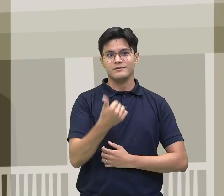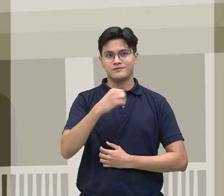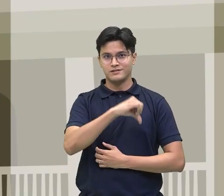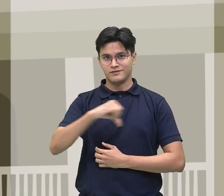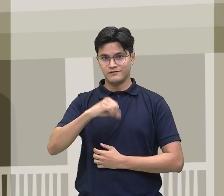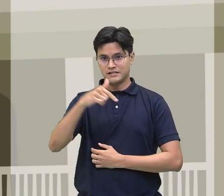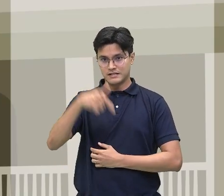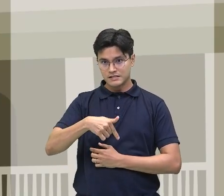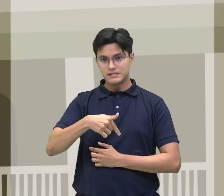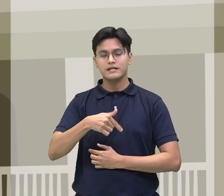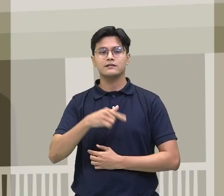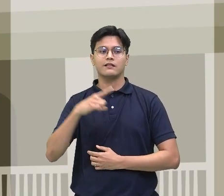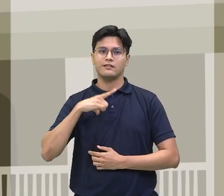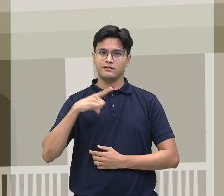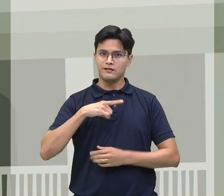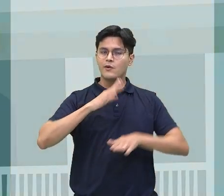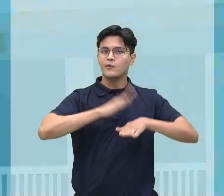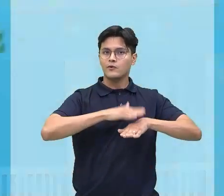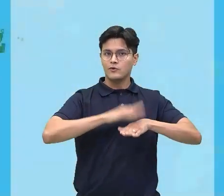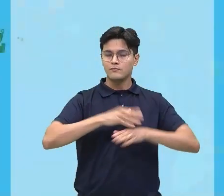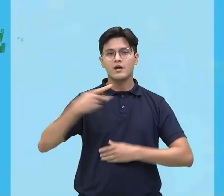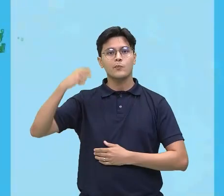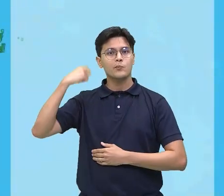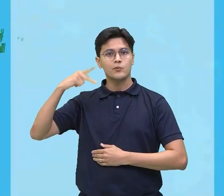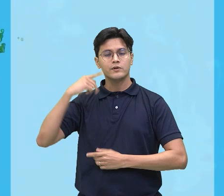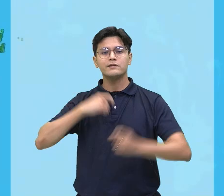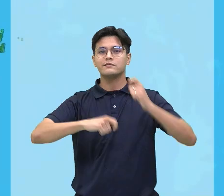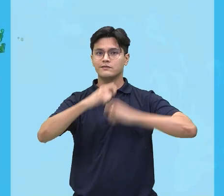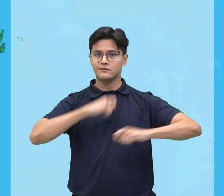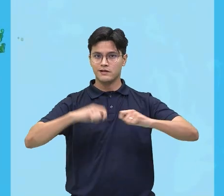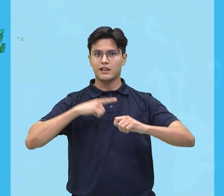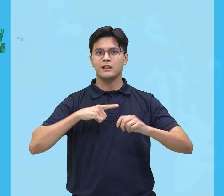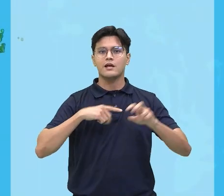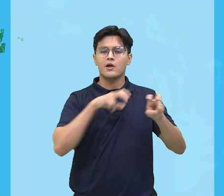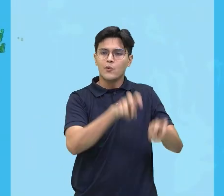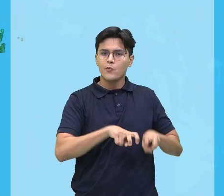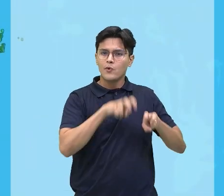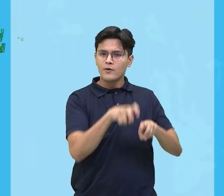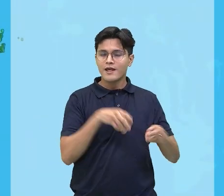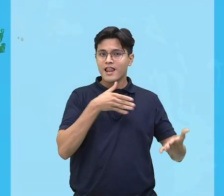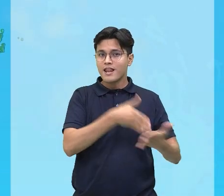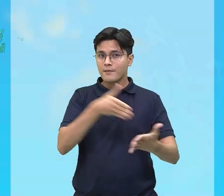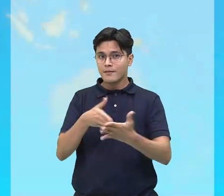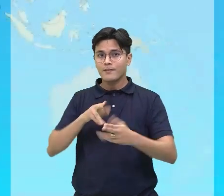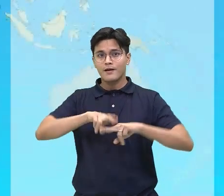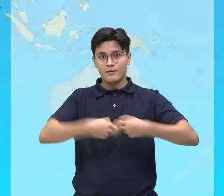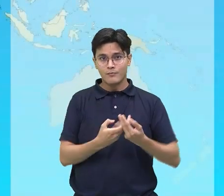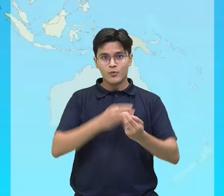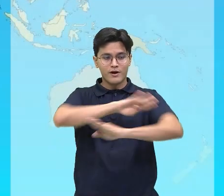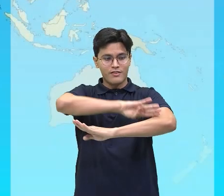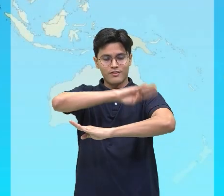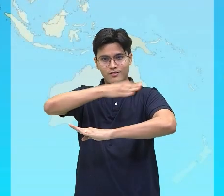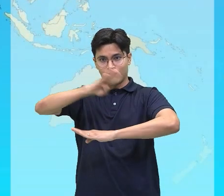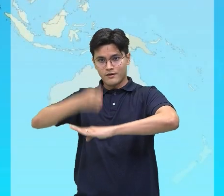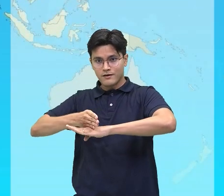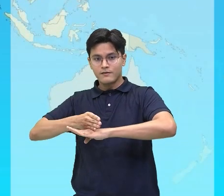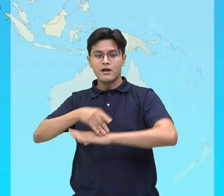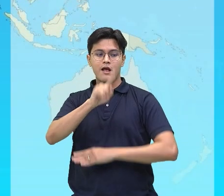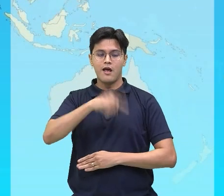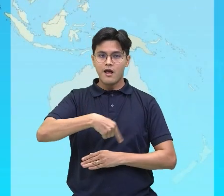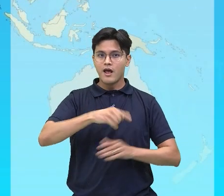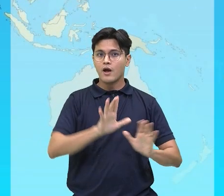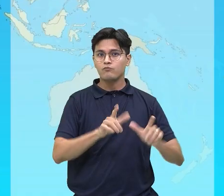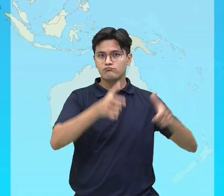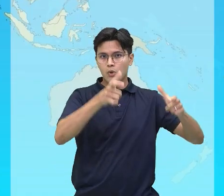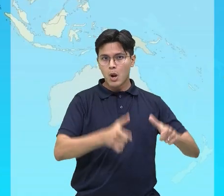autonomia política e econômica. Com agricultura limitada pelo relevo, destaca-se como centro financeiro global,